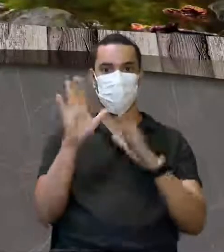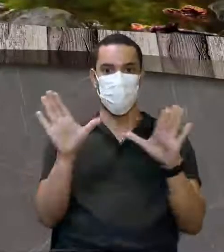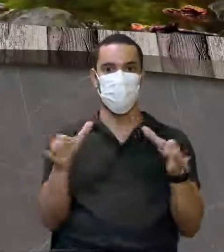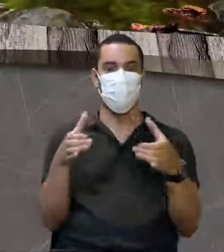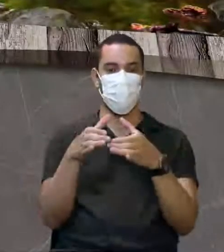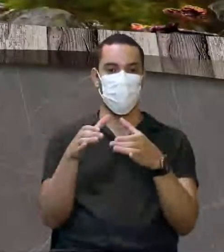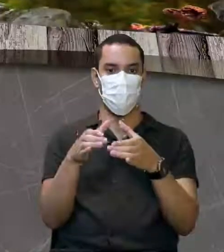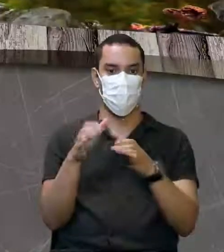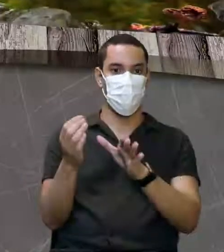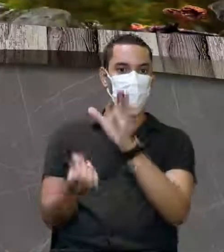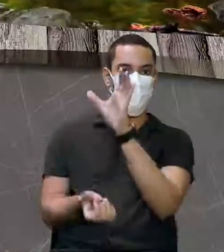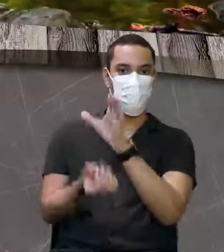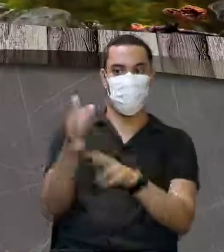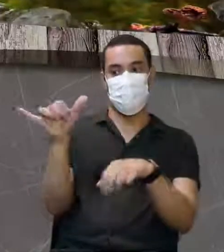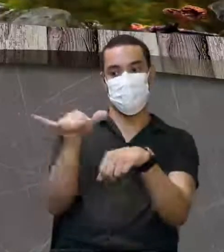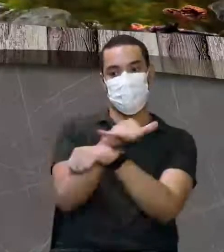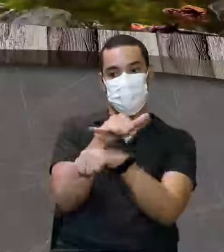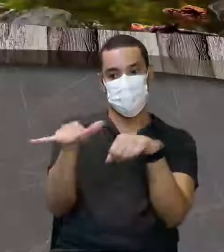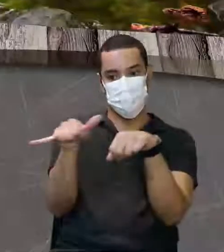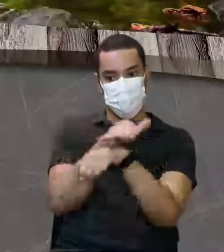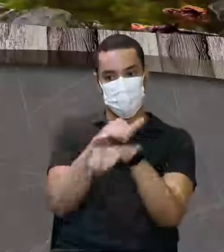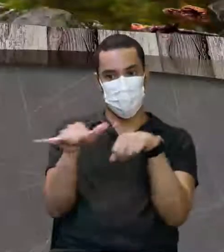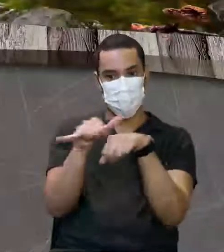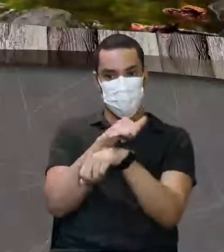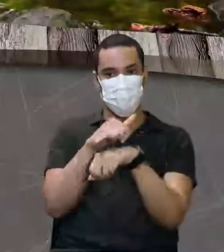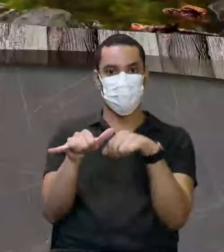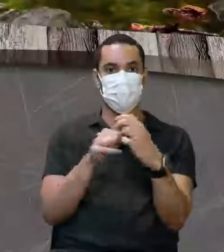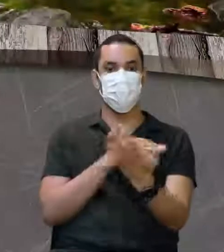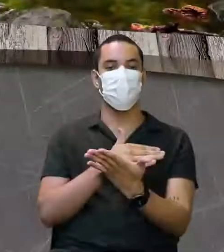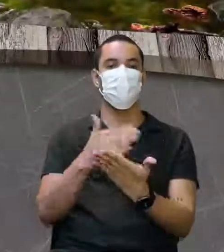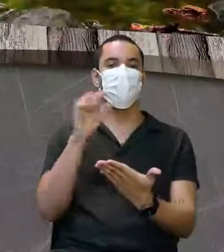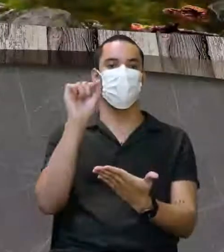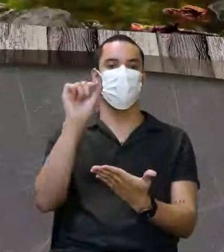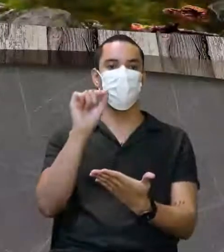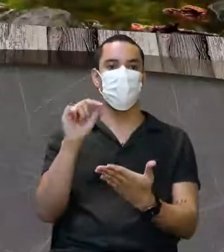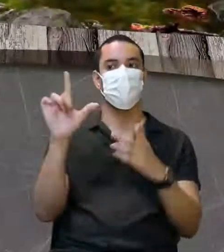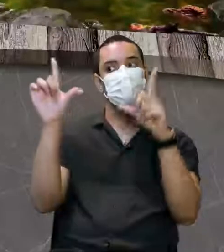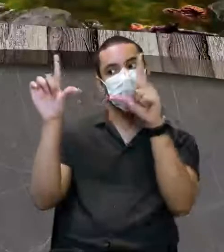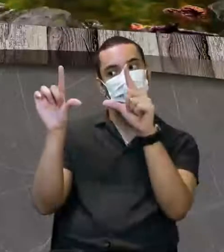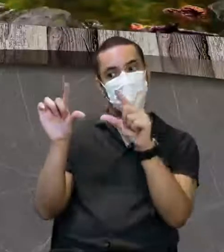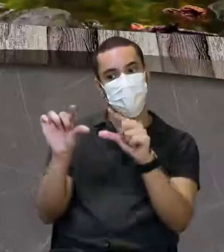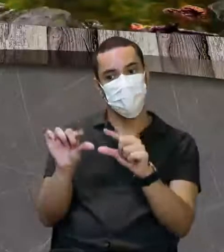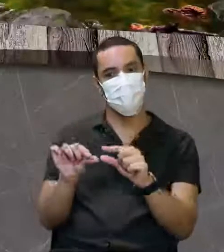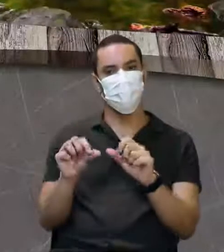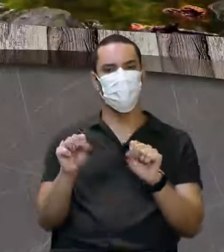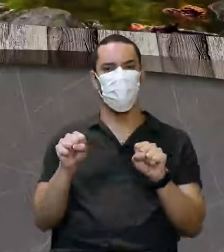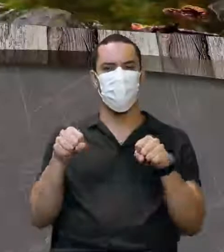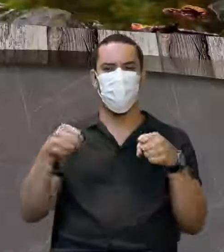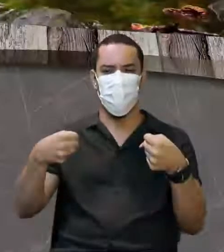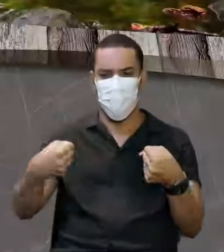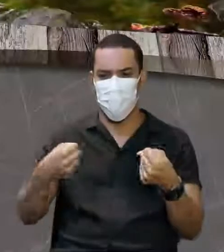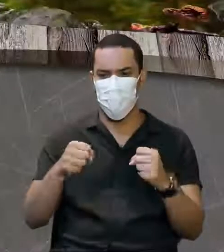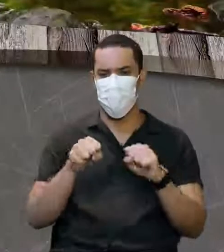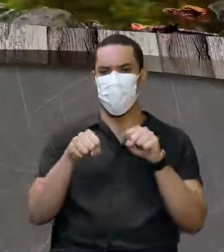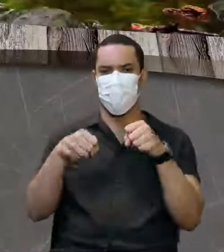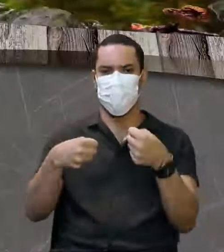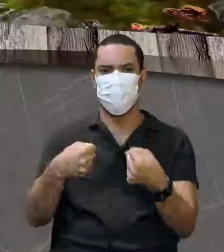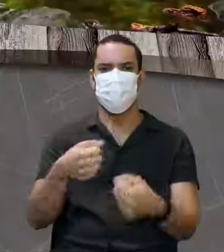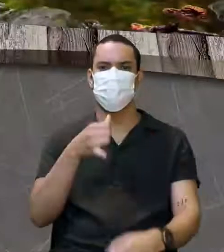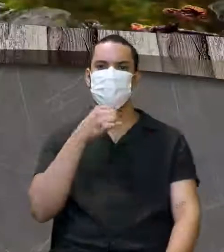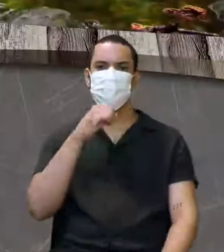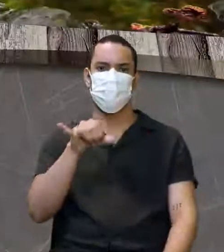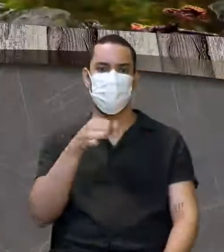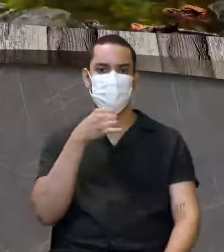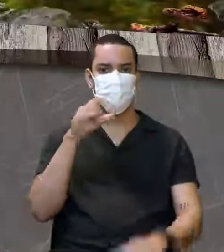grupo, criar estratégia para a captura, então eles começaram a minimizar os esforços, o nível de